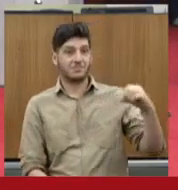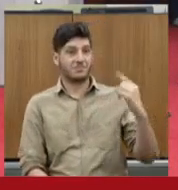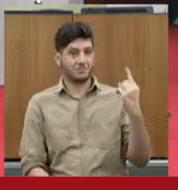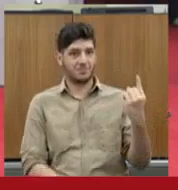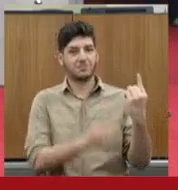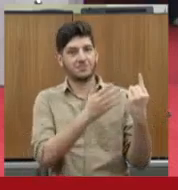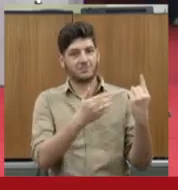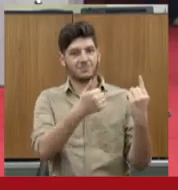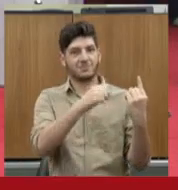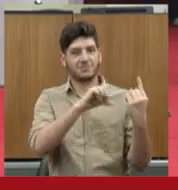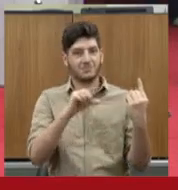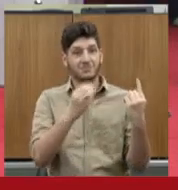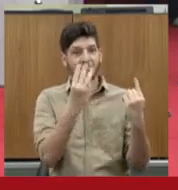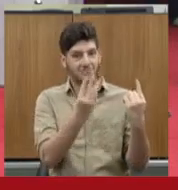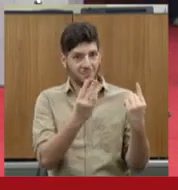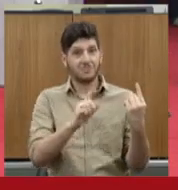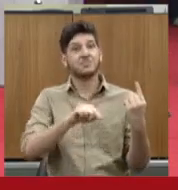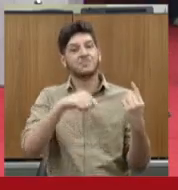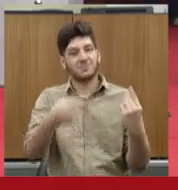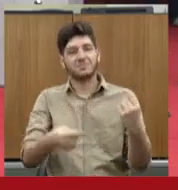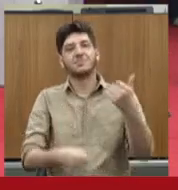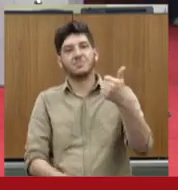e 97 a 99.